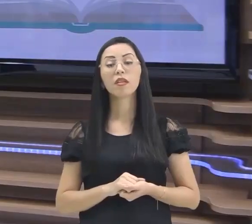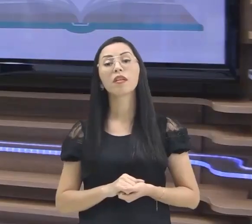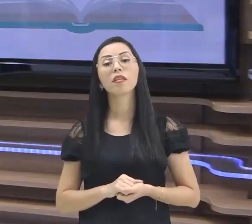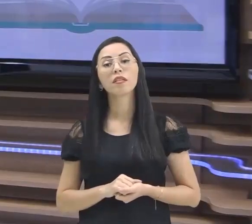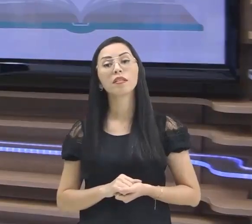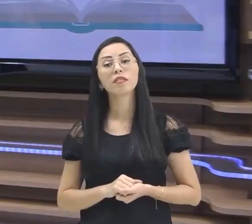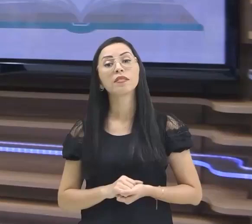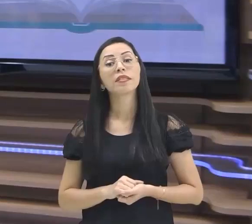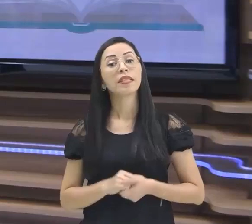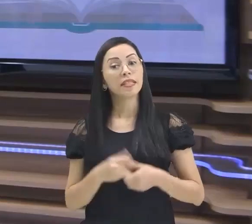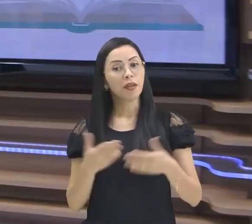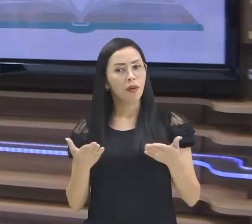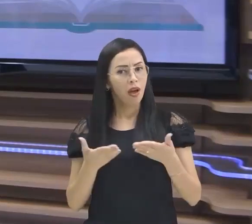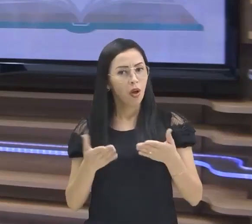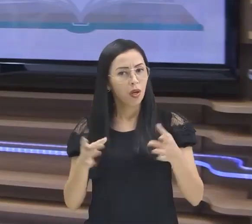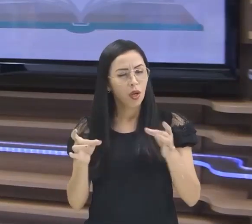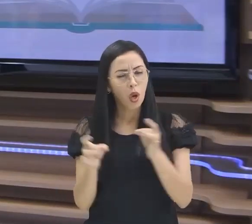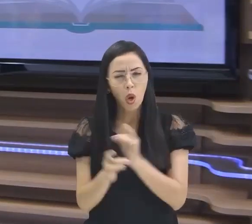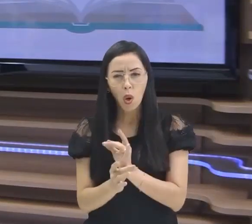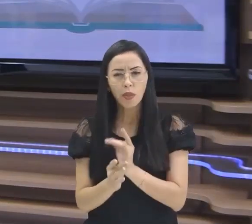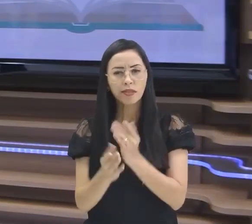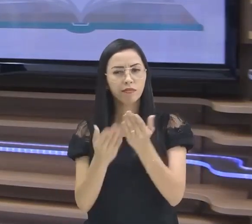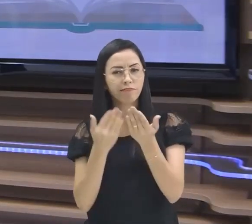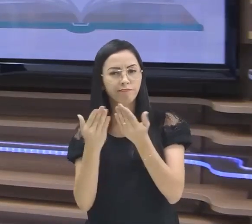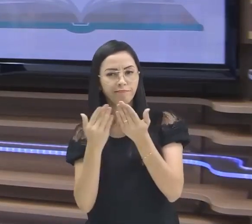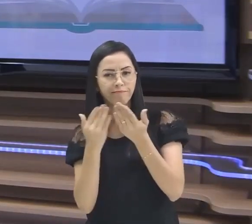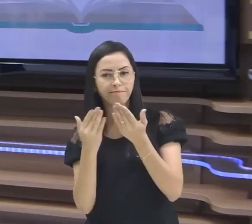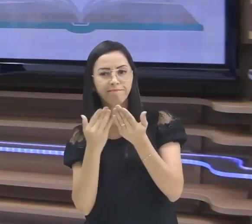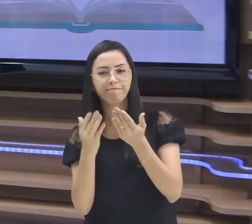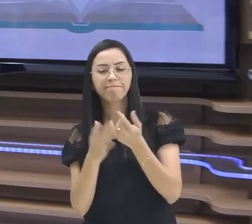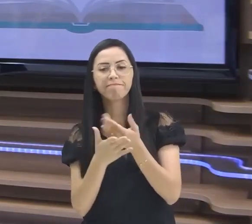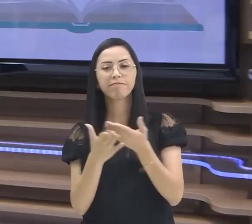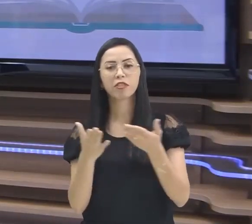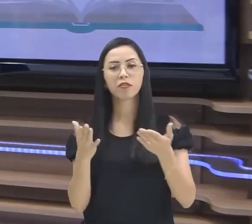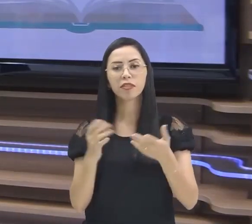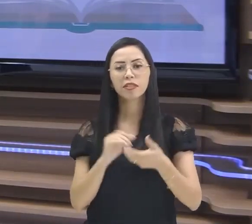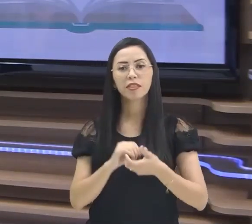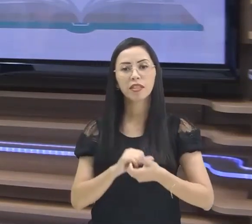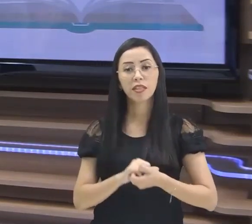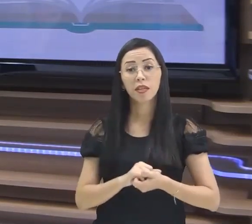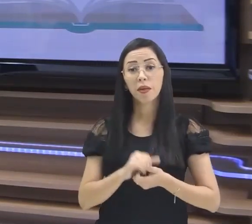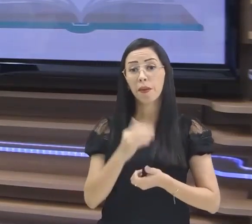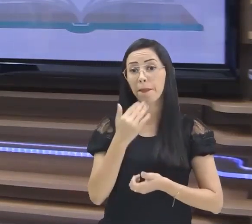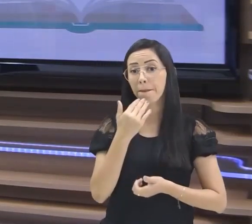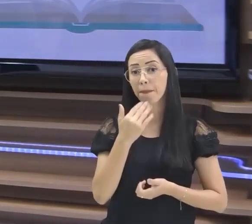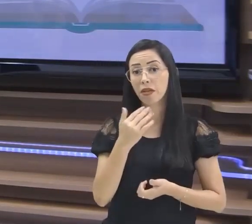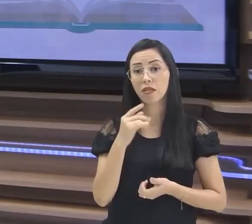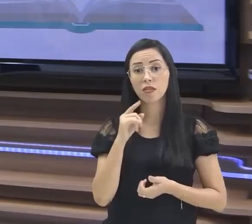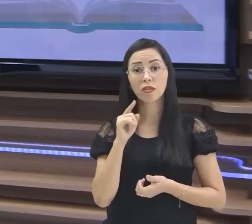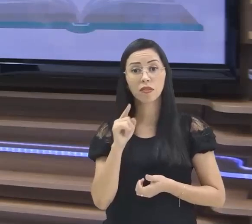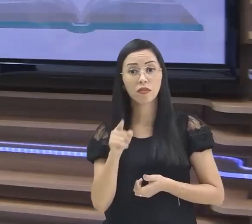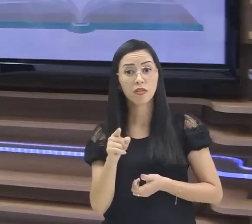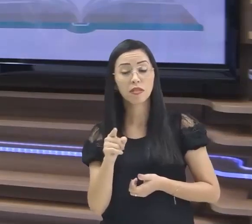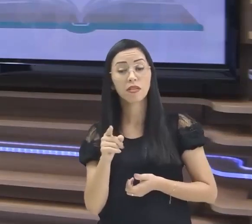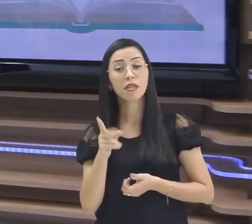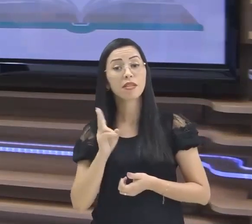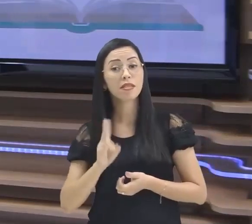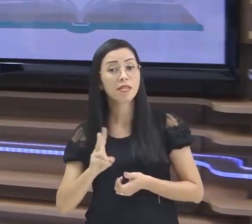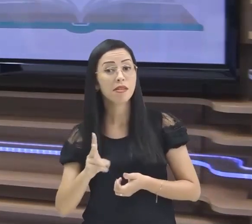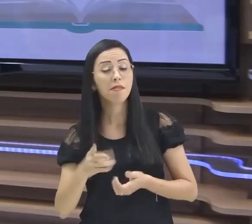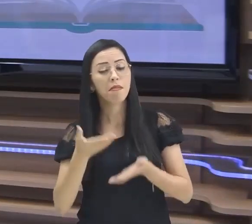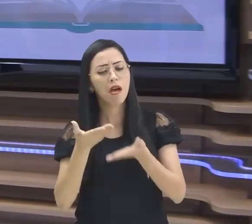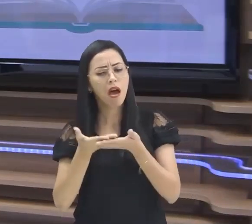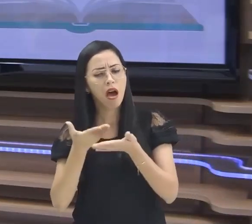As considerações finais é aquele bate-papo que a gente faz, né? Que a gente solicita que vocês estejam aqui em cada